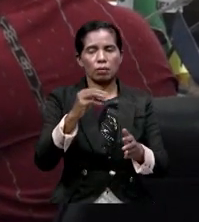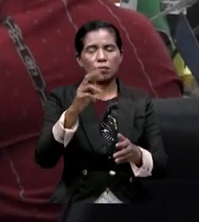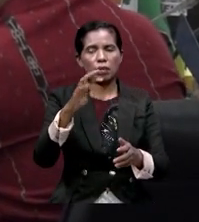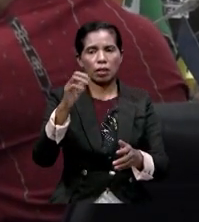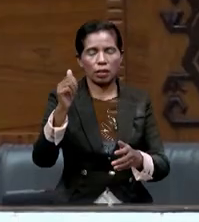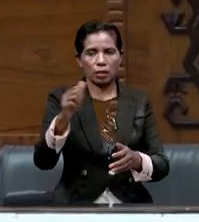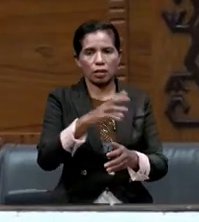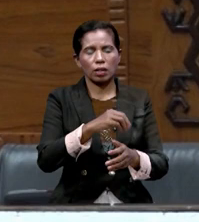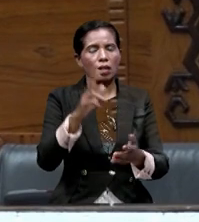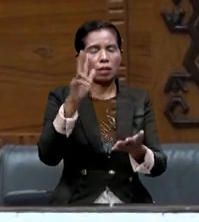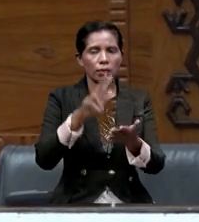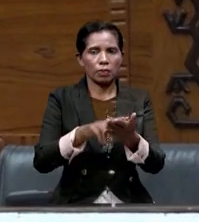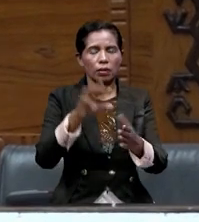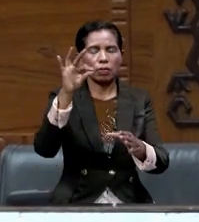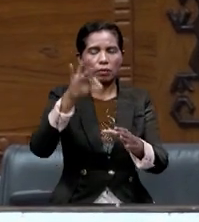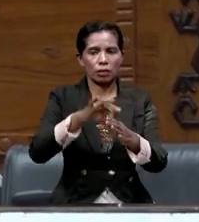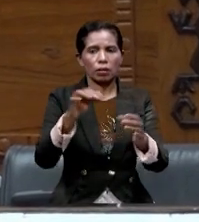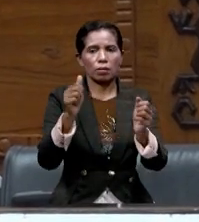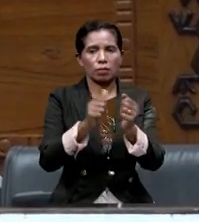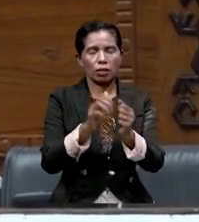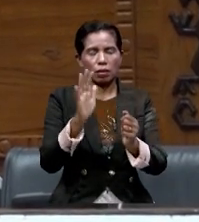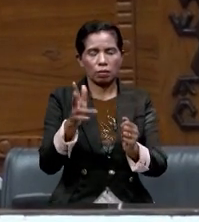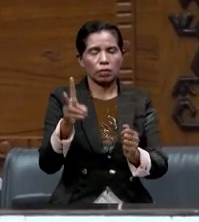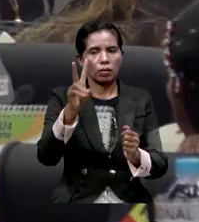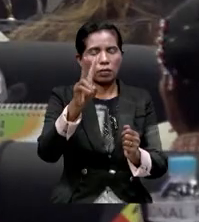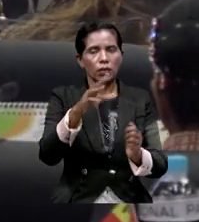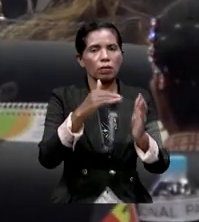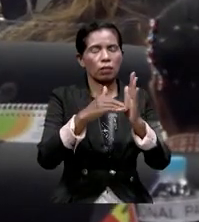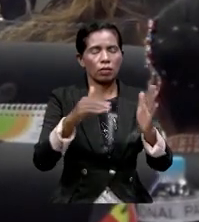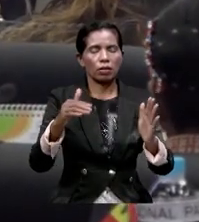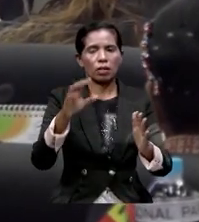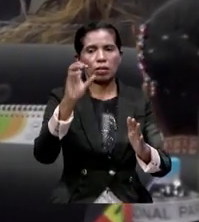no aprovado o votos a favor limanuros sin rua, contra zero,